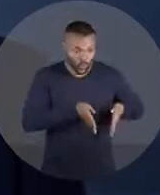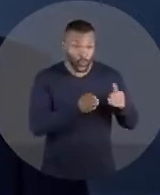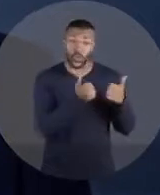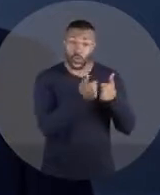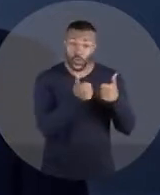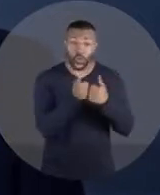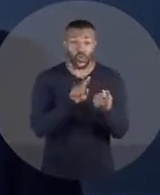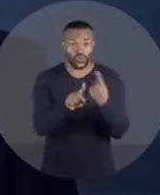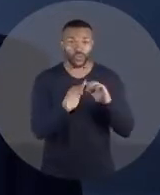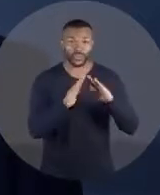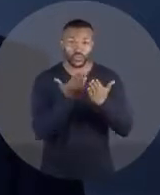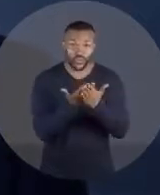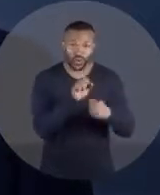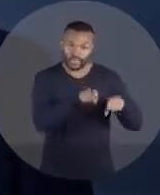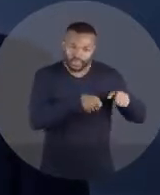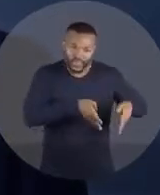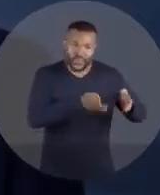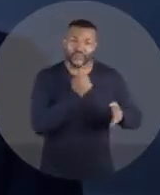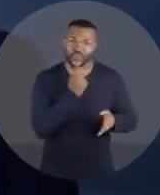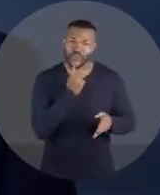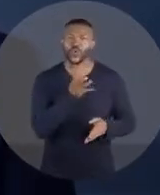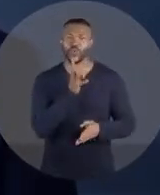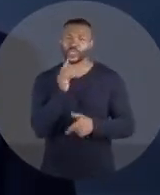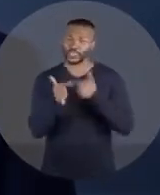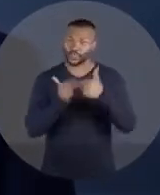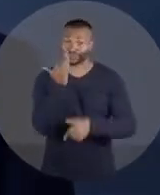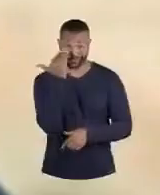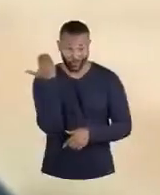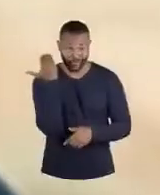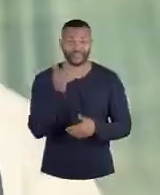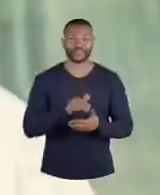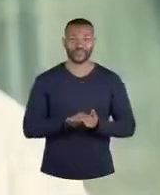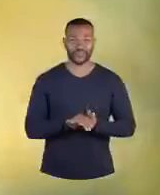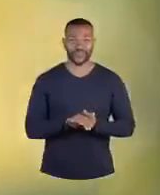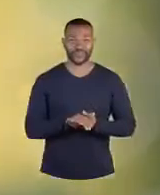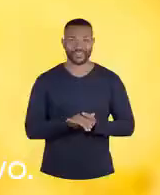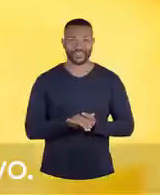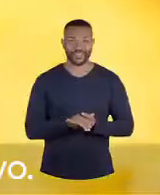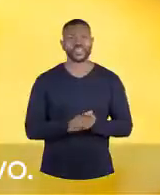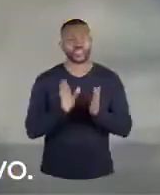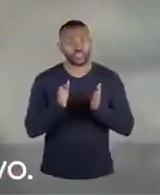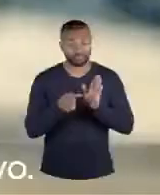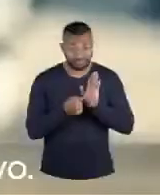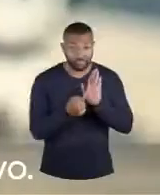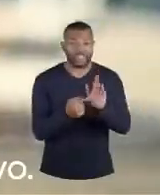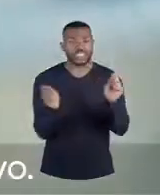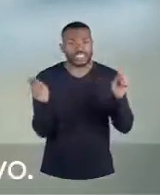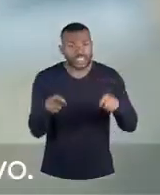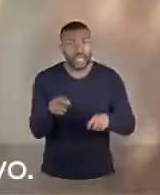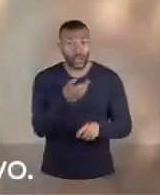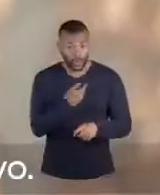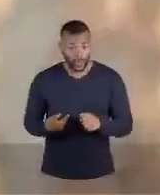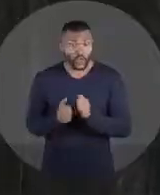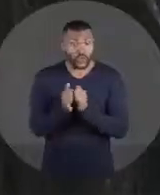corredores de ônibus, o vai e volta, as ciclovias, você conhece o trabalho de Dilmar Tato. Nós já provamos que dá para